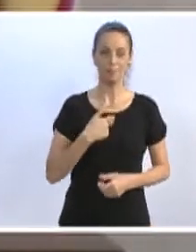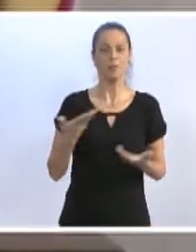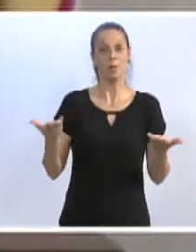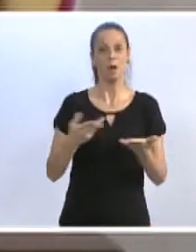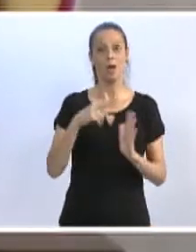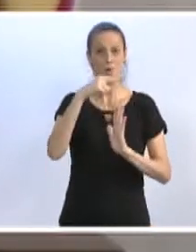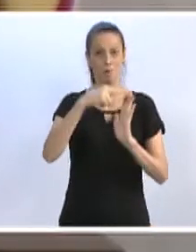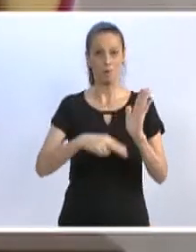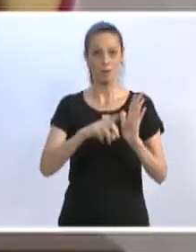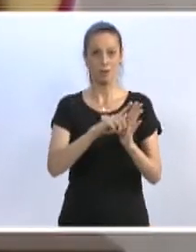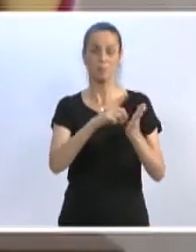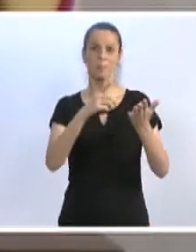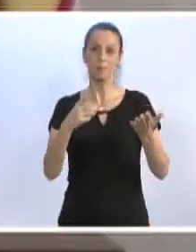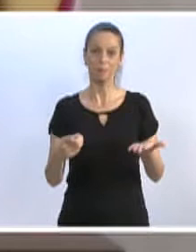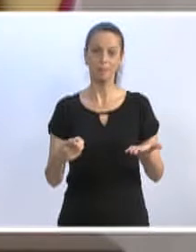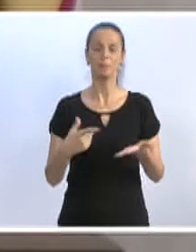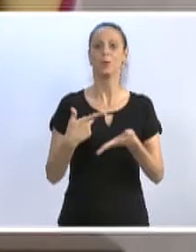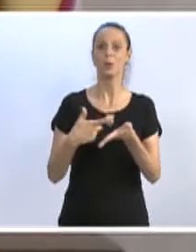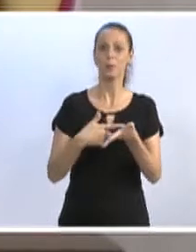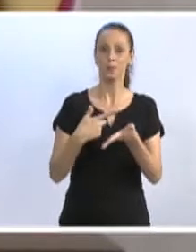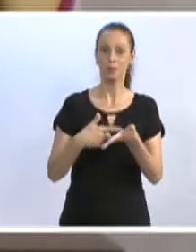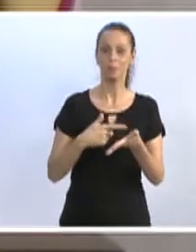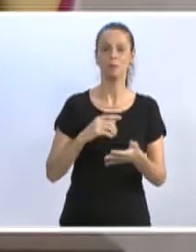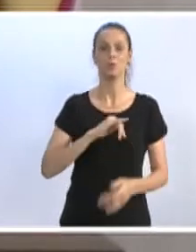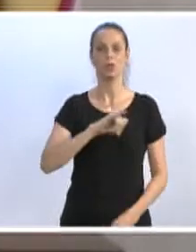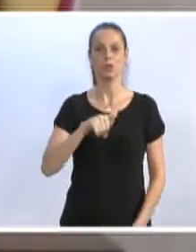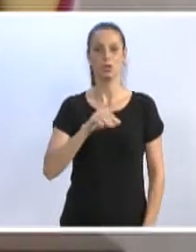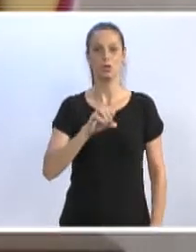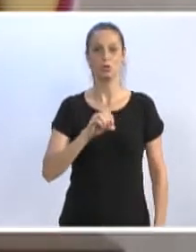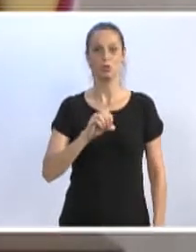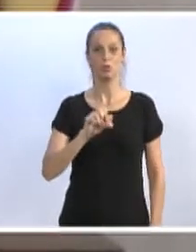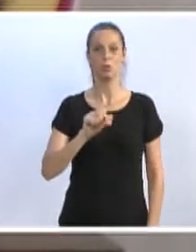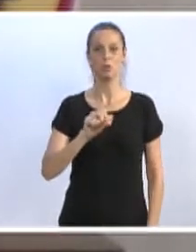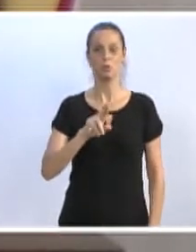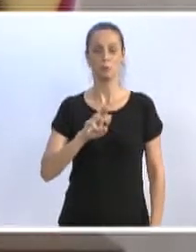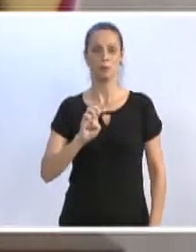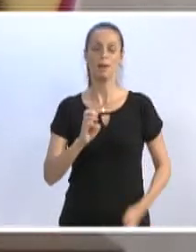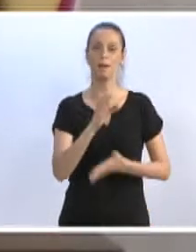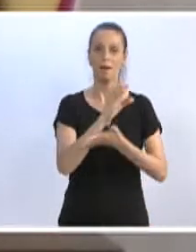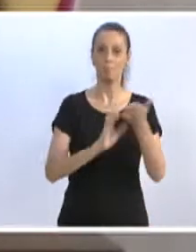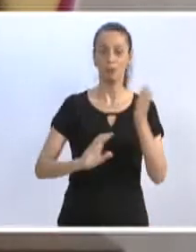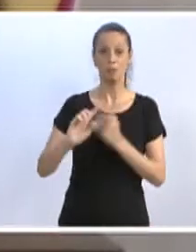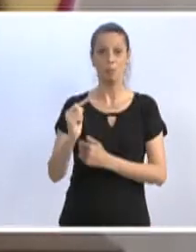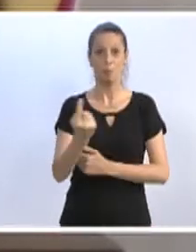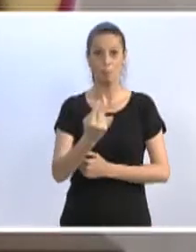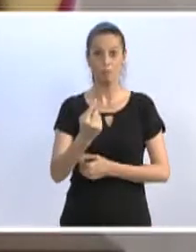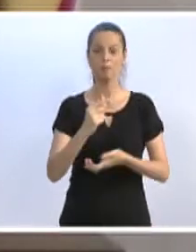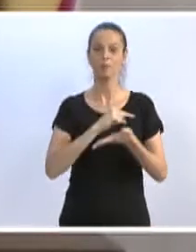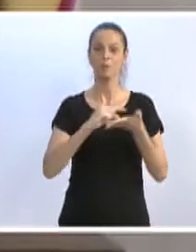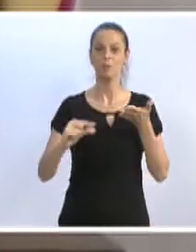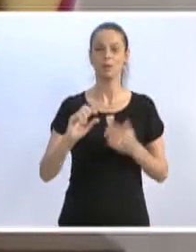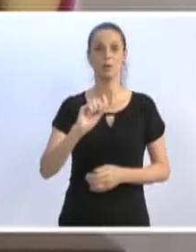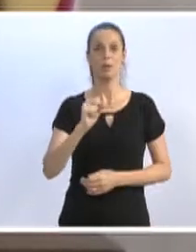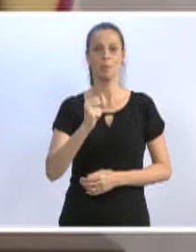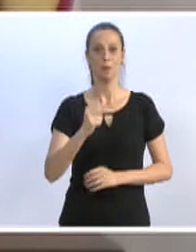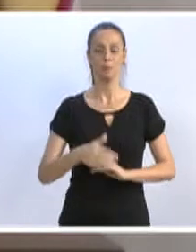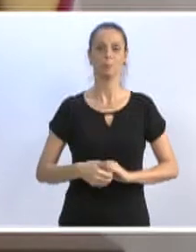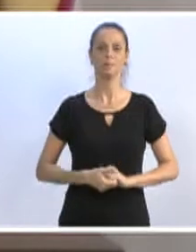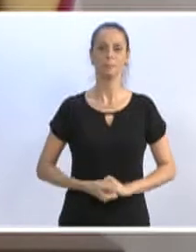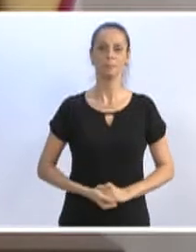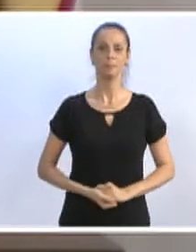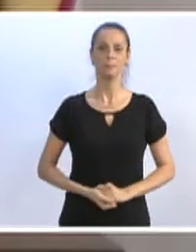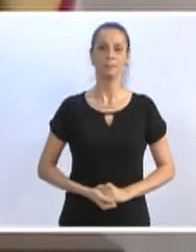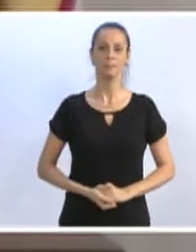farei leitura no livro de Josué, capítulo 1, e versículo 8. E aí o